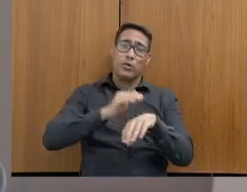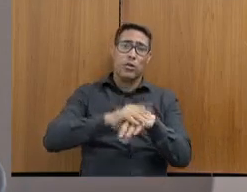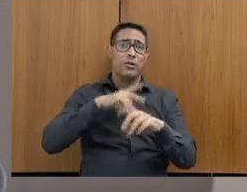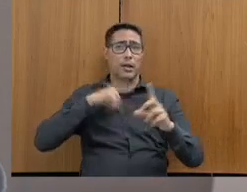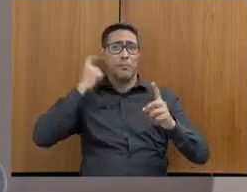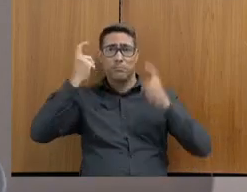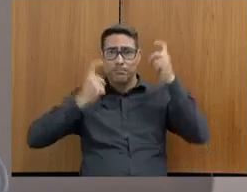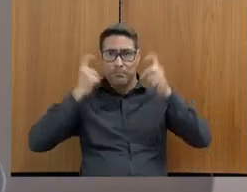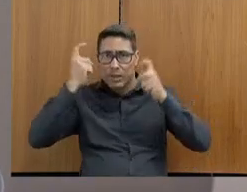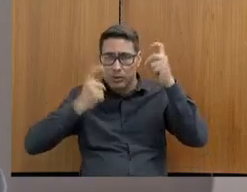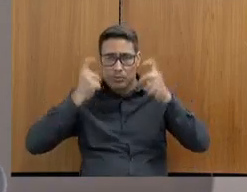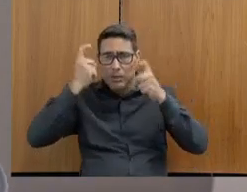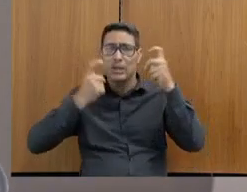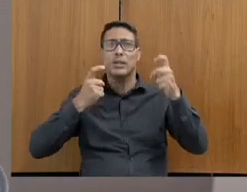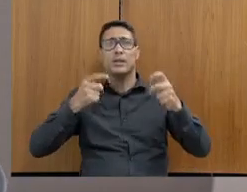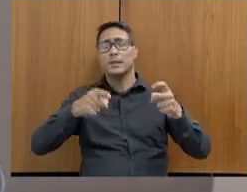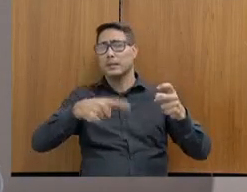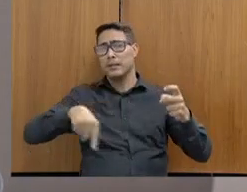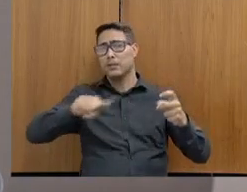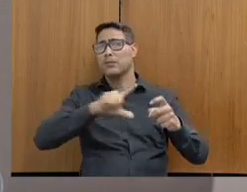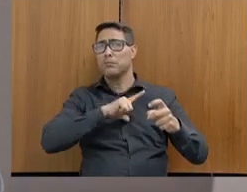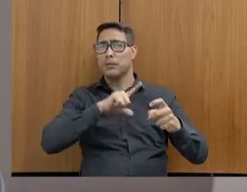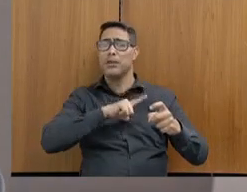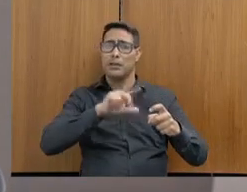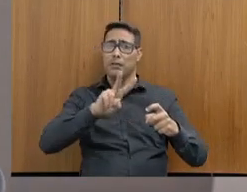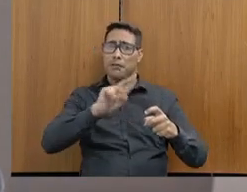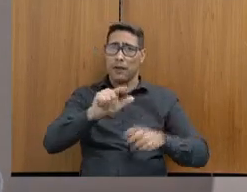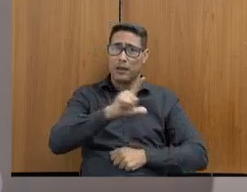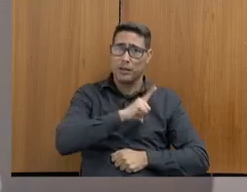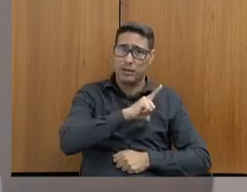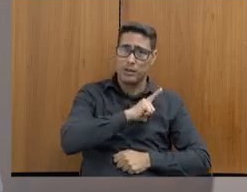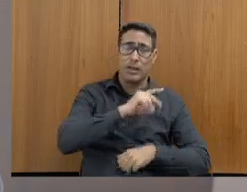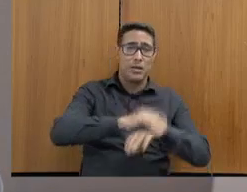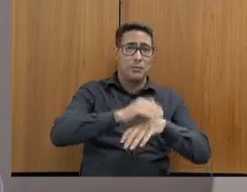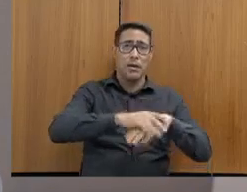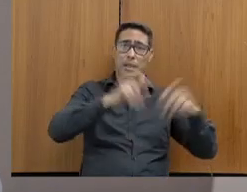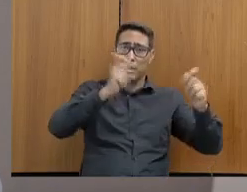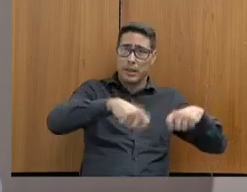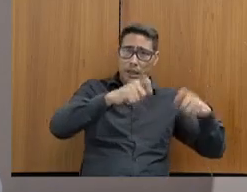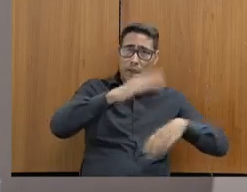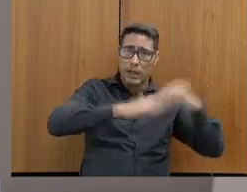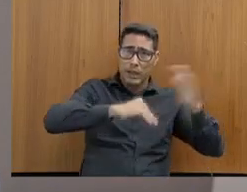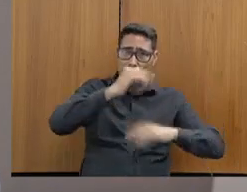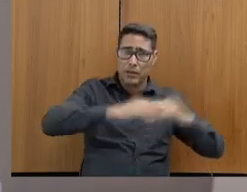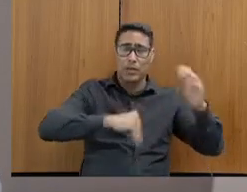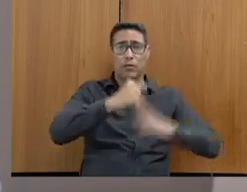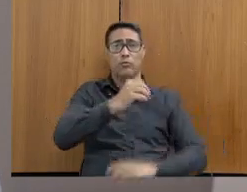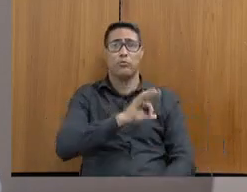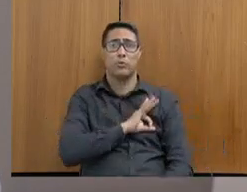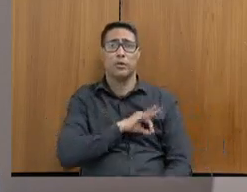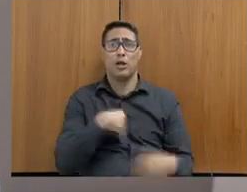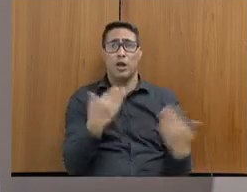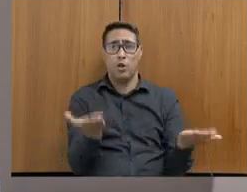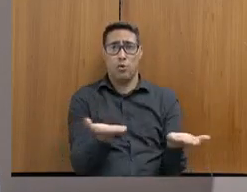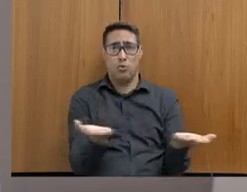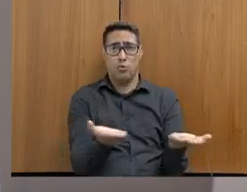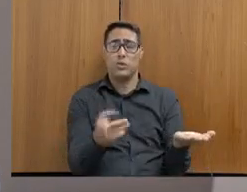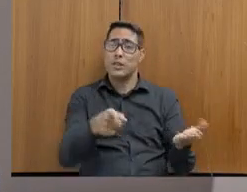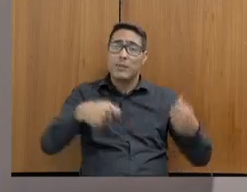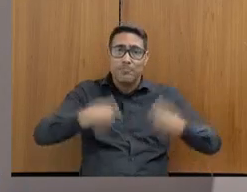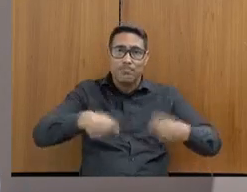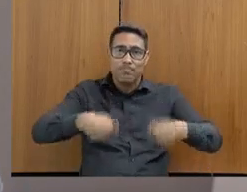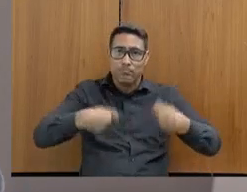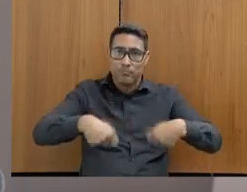para que haja né a realização tantas capacitações os policiais ou que hoje e sempre todas as expectativas que hoje